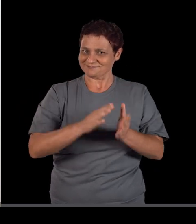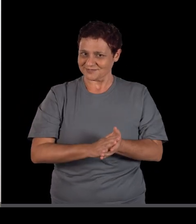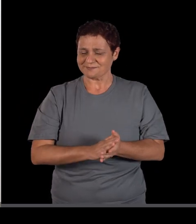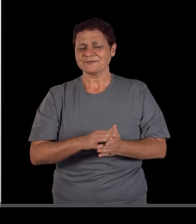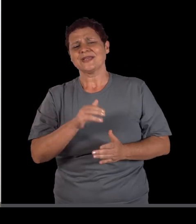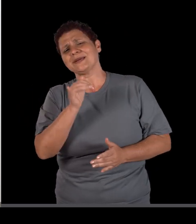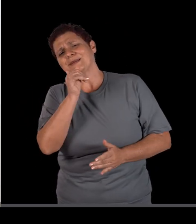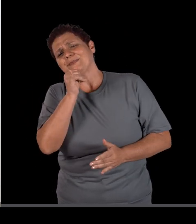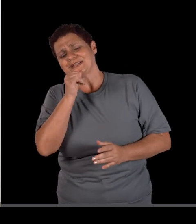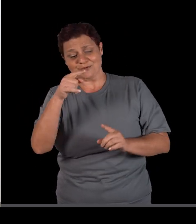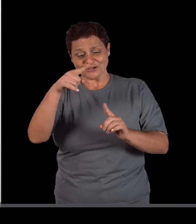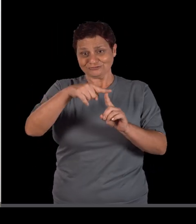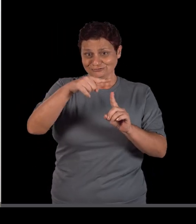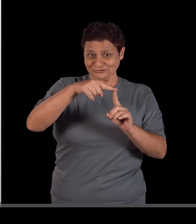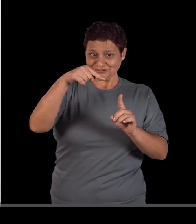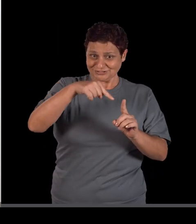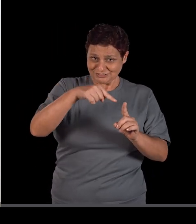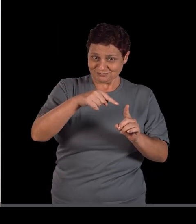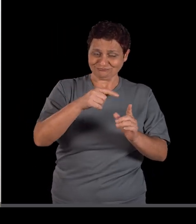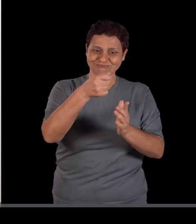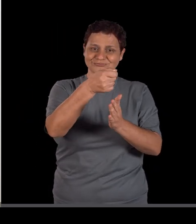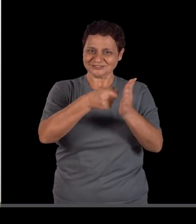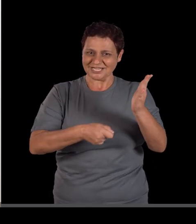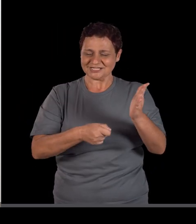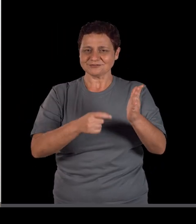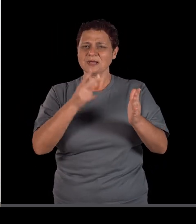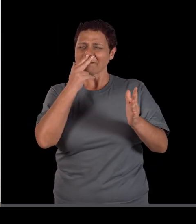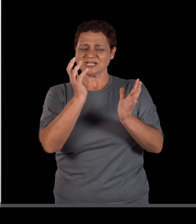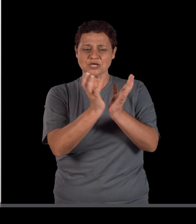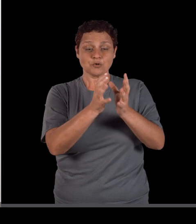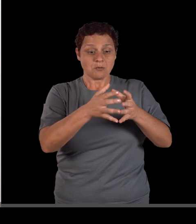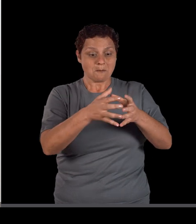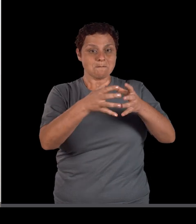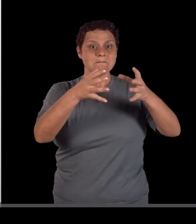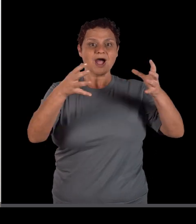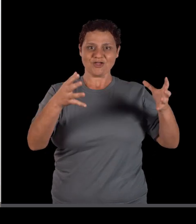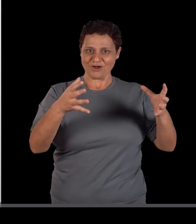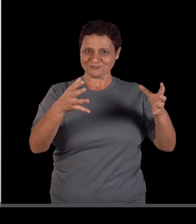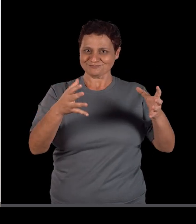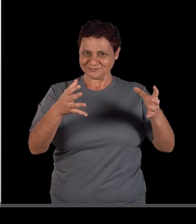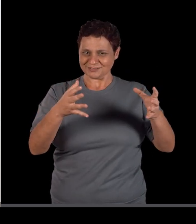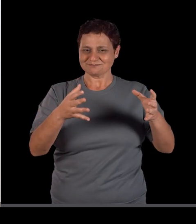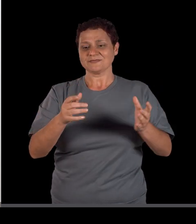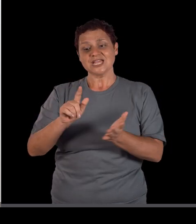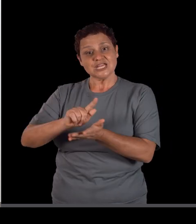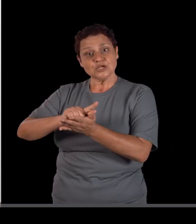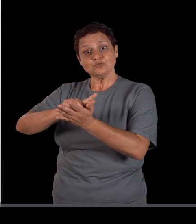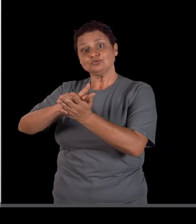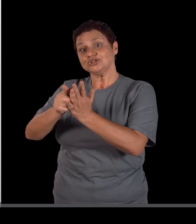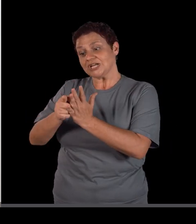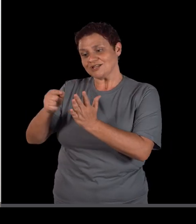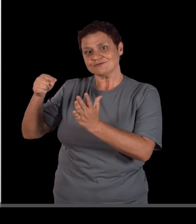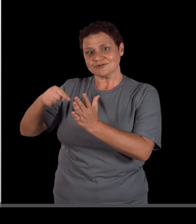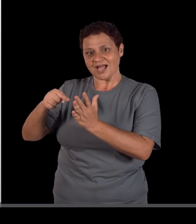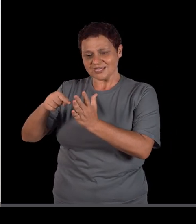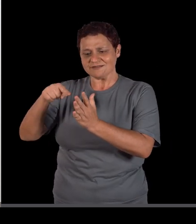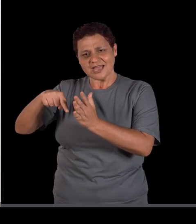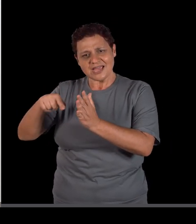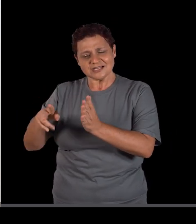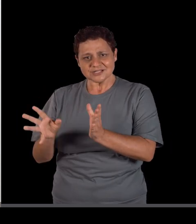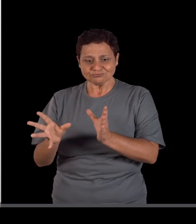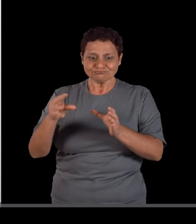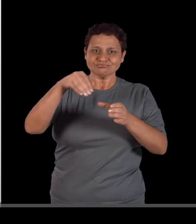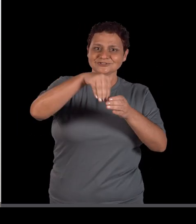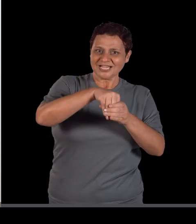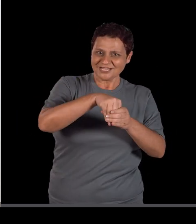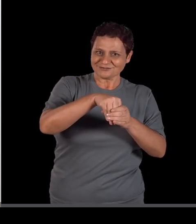como se as tipologias textuais fossem grandes grupos e os gêneros textuais fossem as